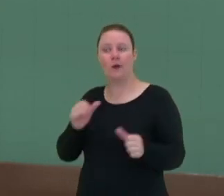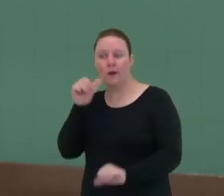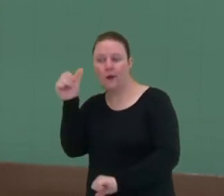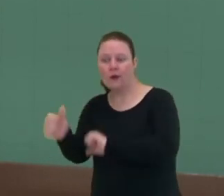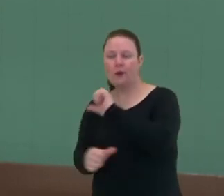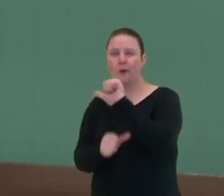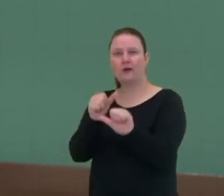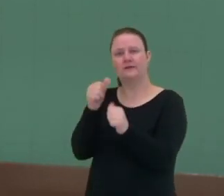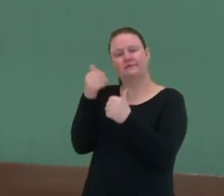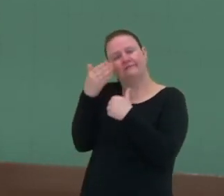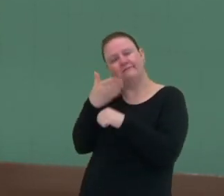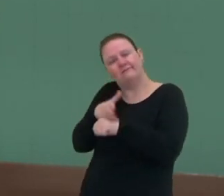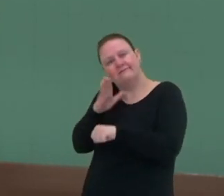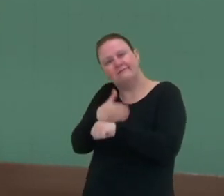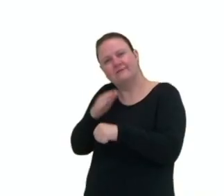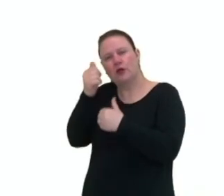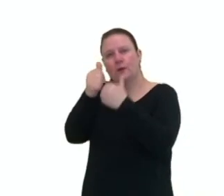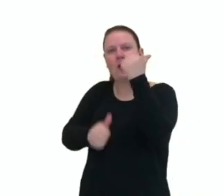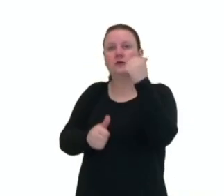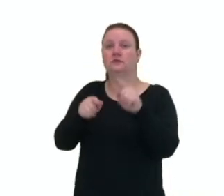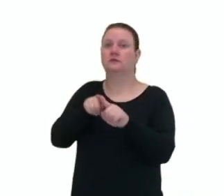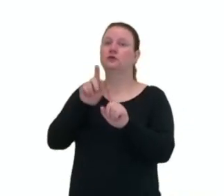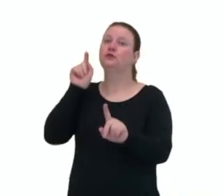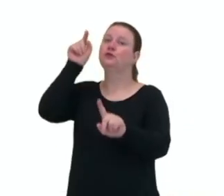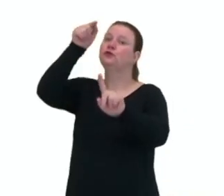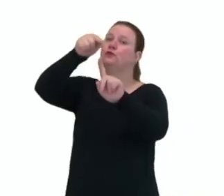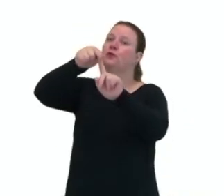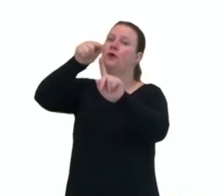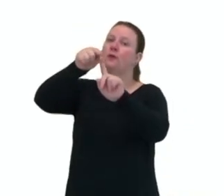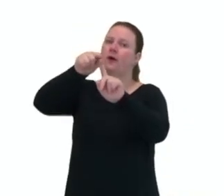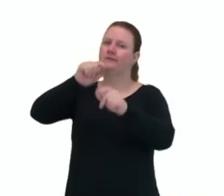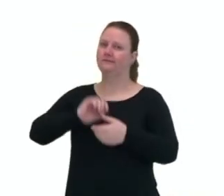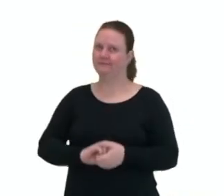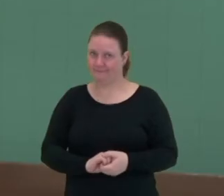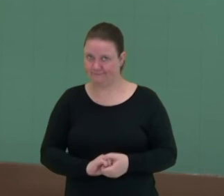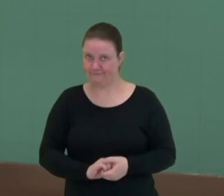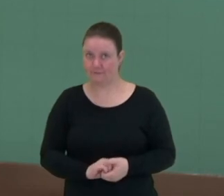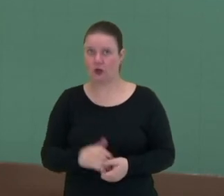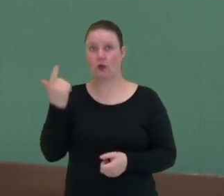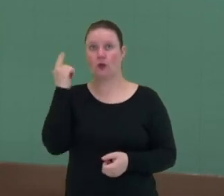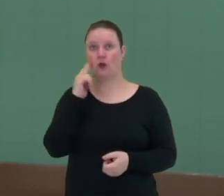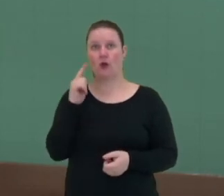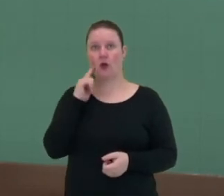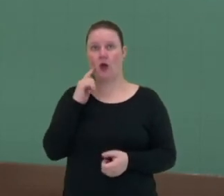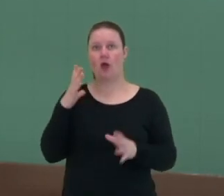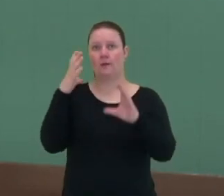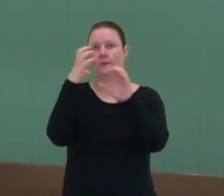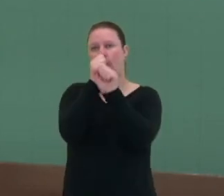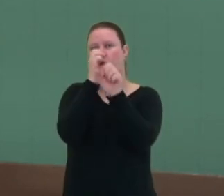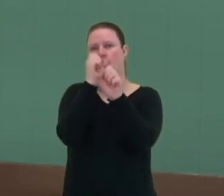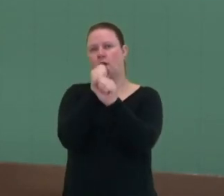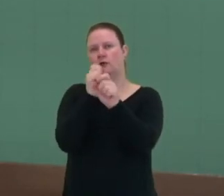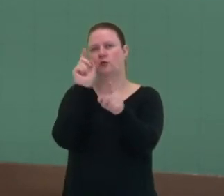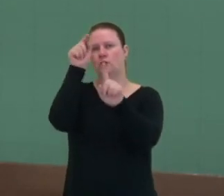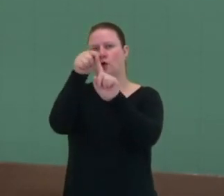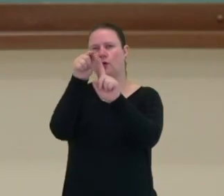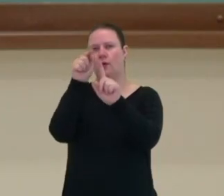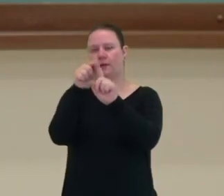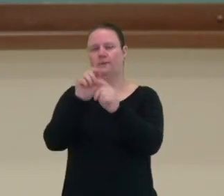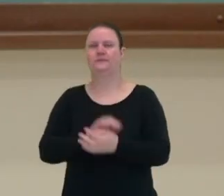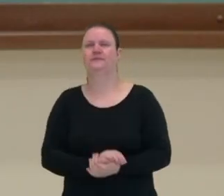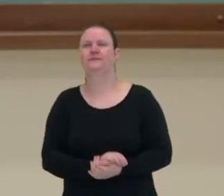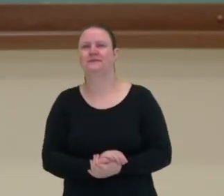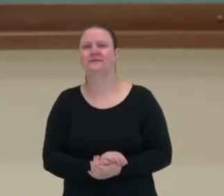esporte. O objetivo do tiro com arco é acertar o centro do alvo com o maior número de